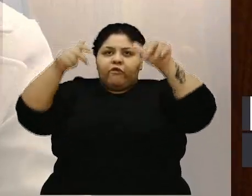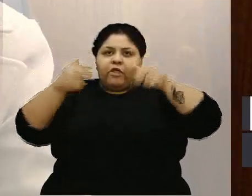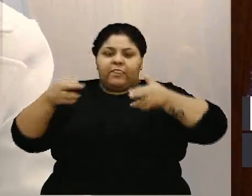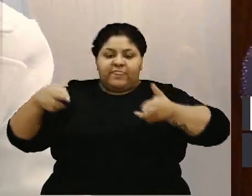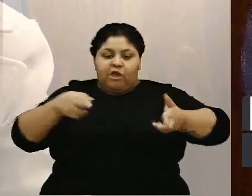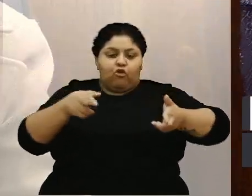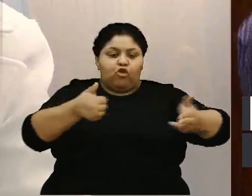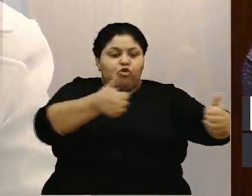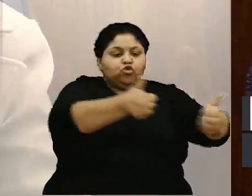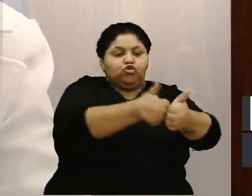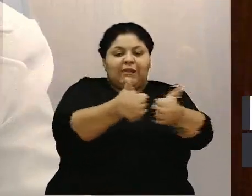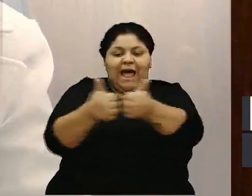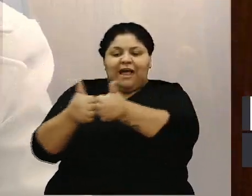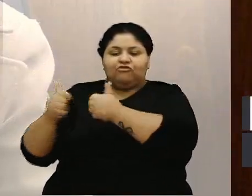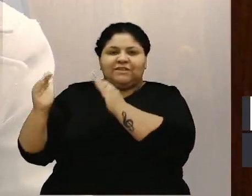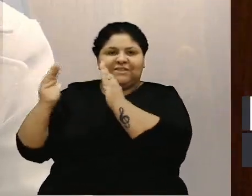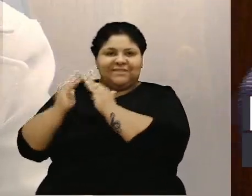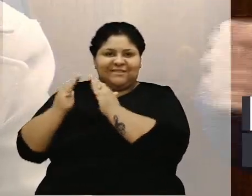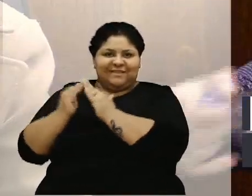das casas. Então é uma